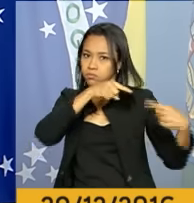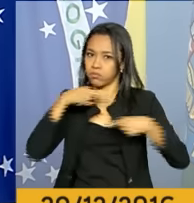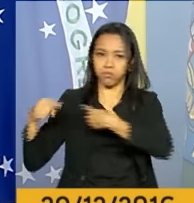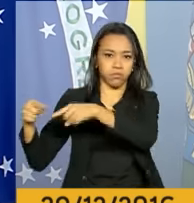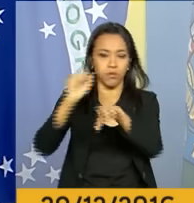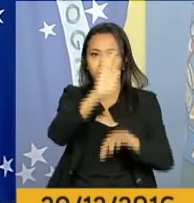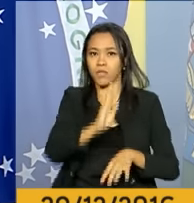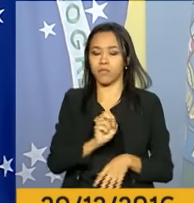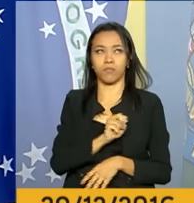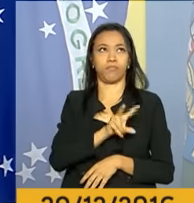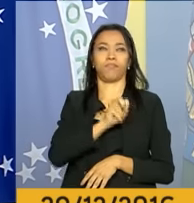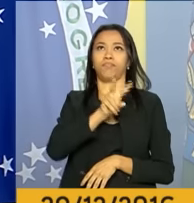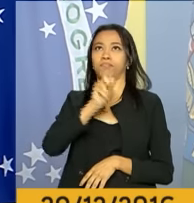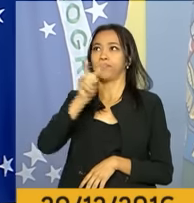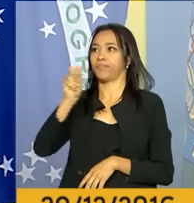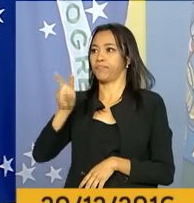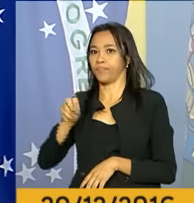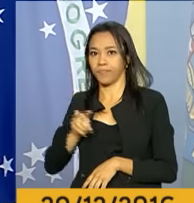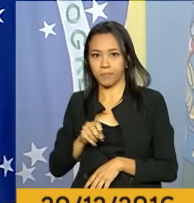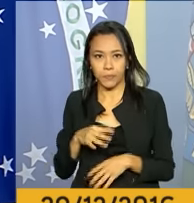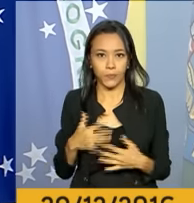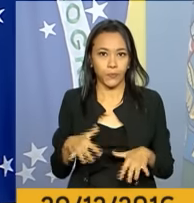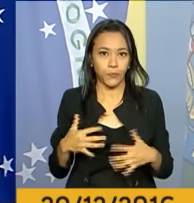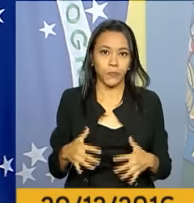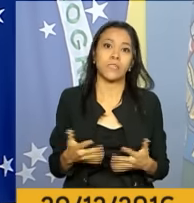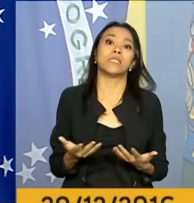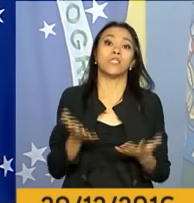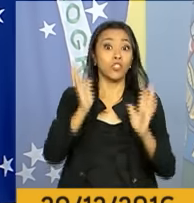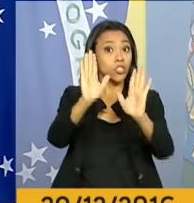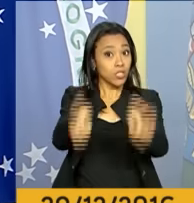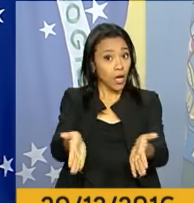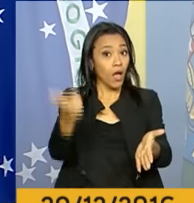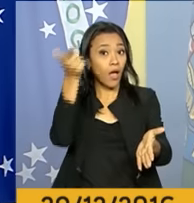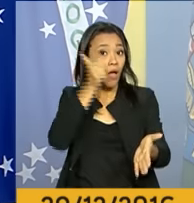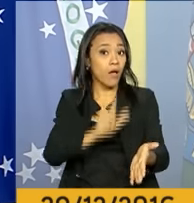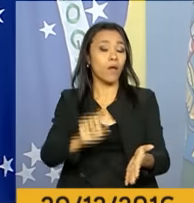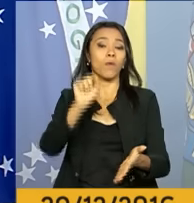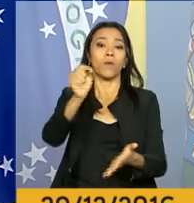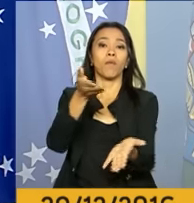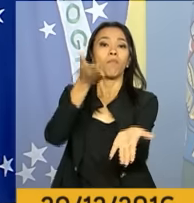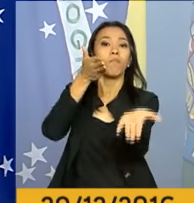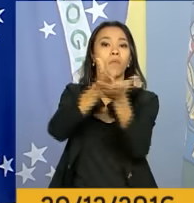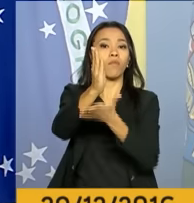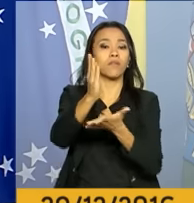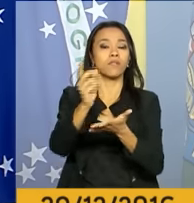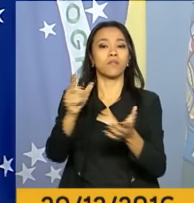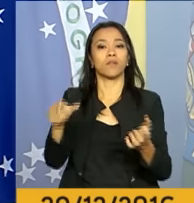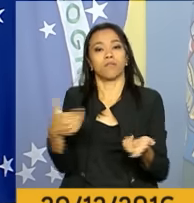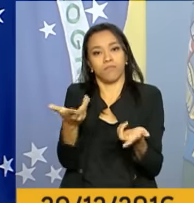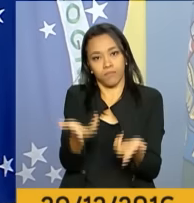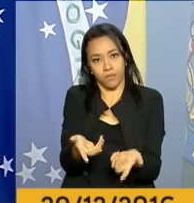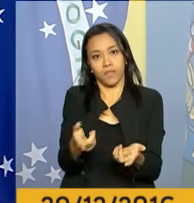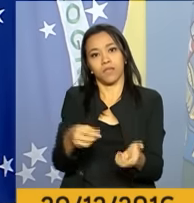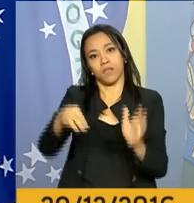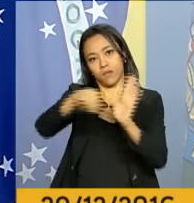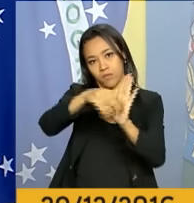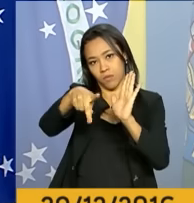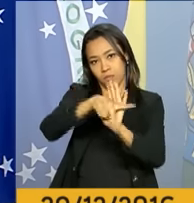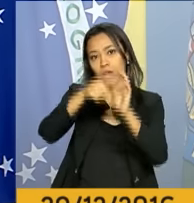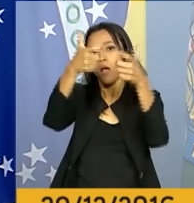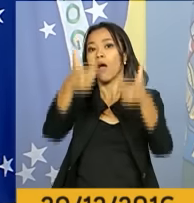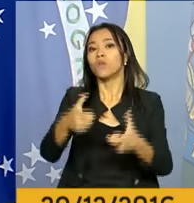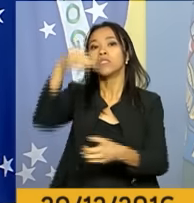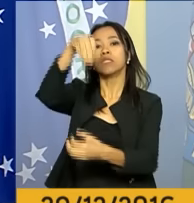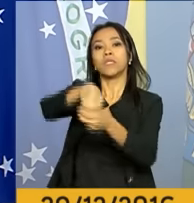desta discussão resultou já a aprovação da medida na Câmara dos